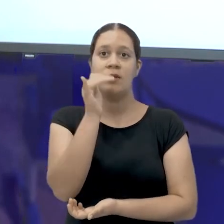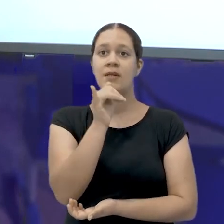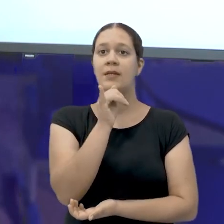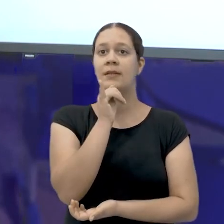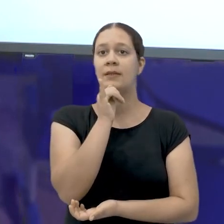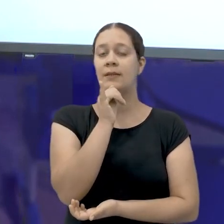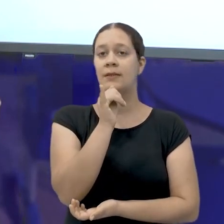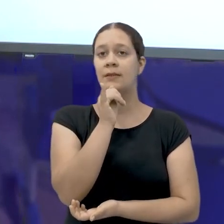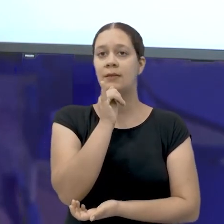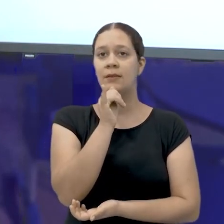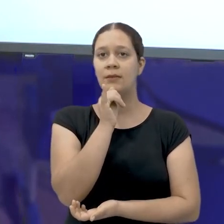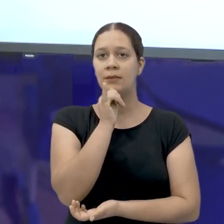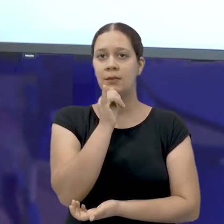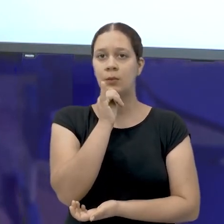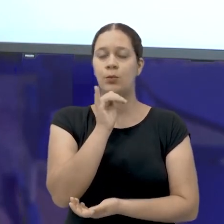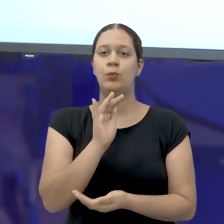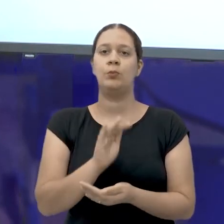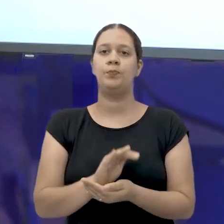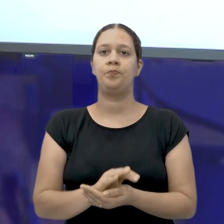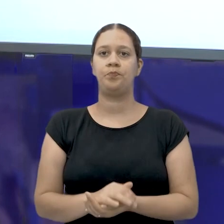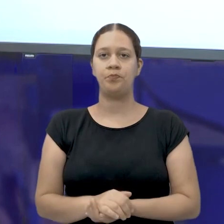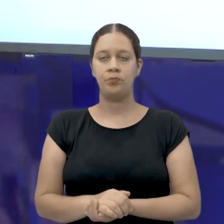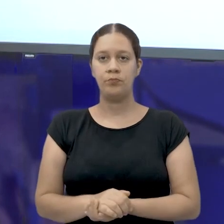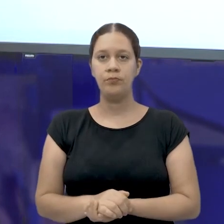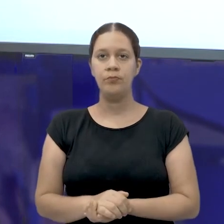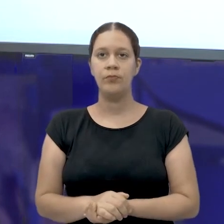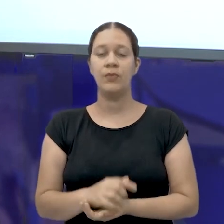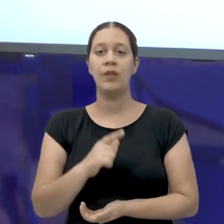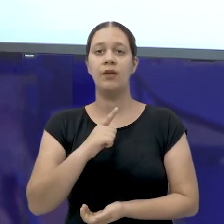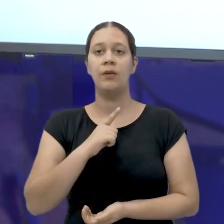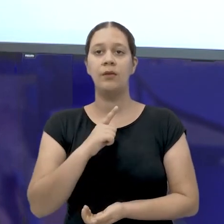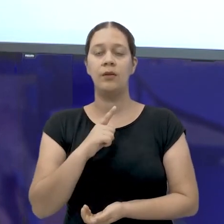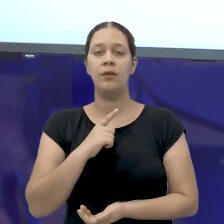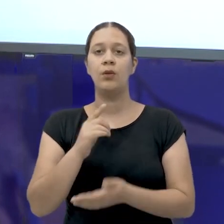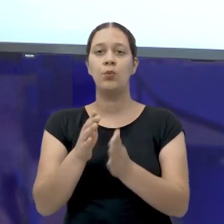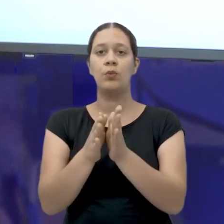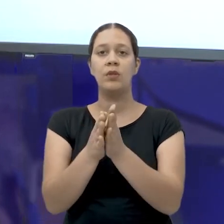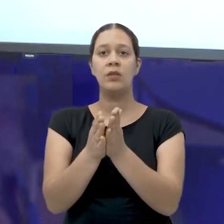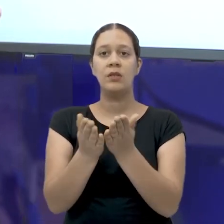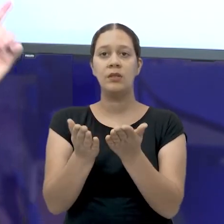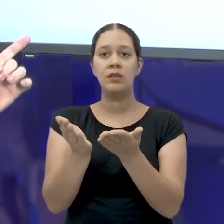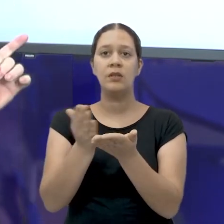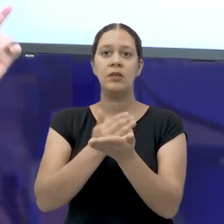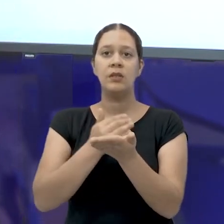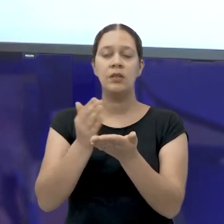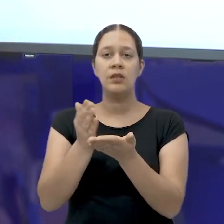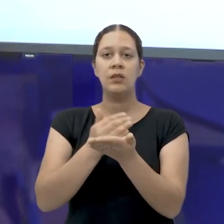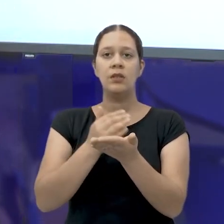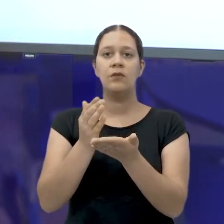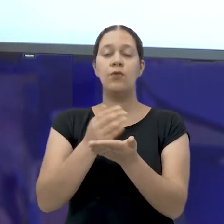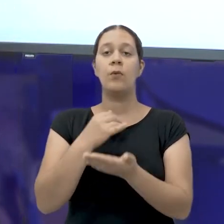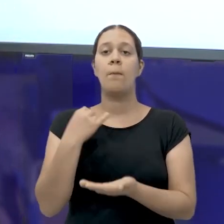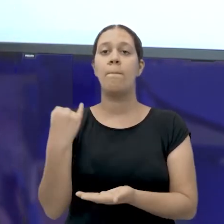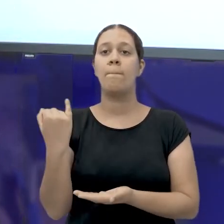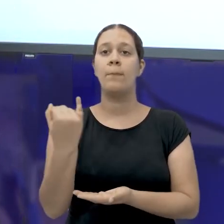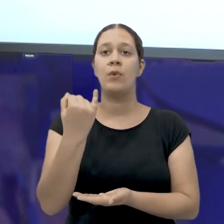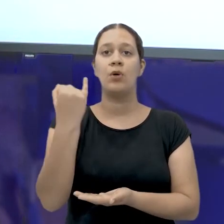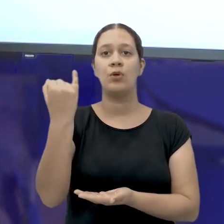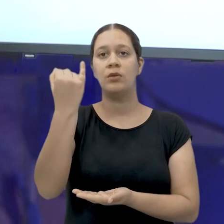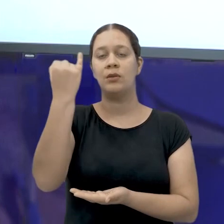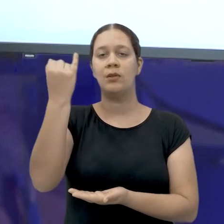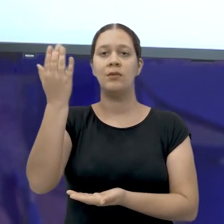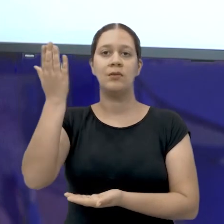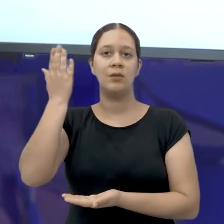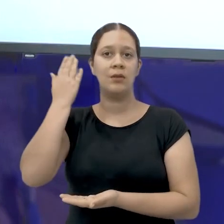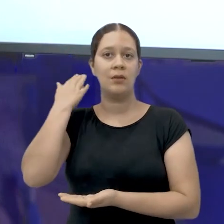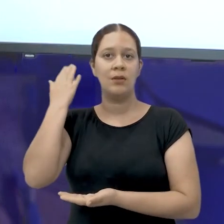exemplo bem concreto, certo? Existe um livro sagrado que já foi apresentado agora há pouco, desde a última